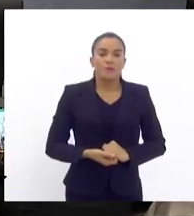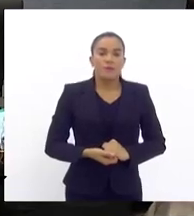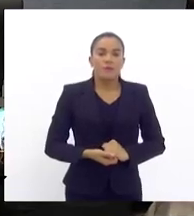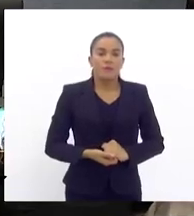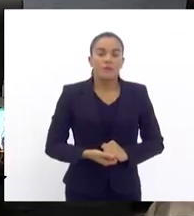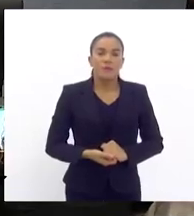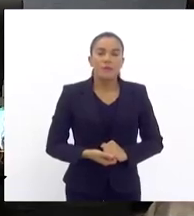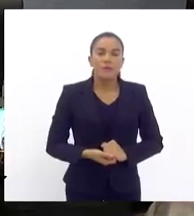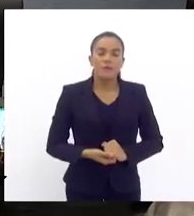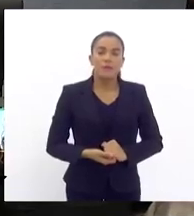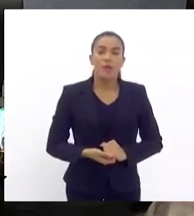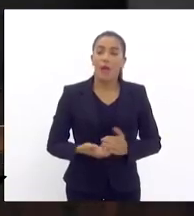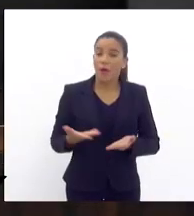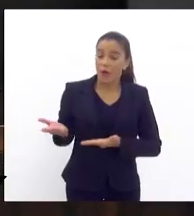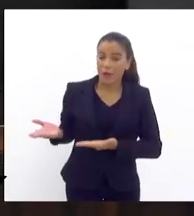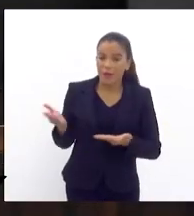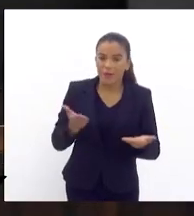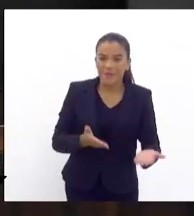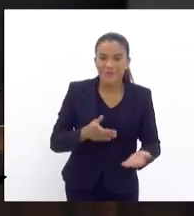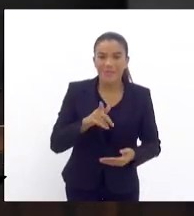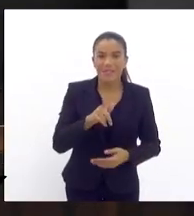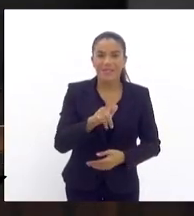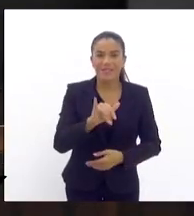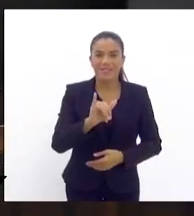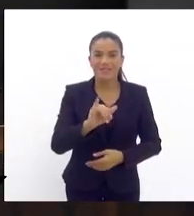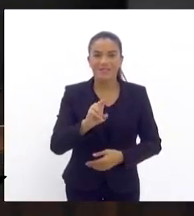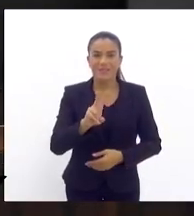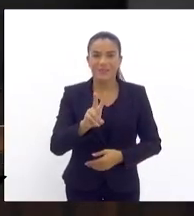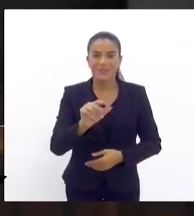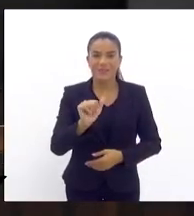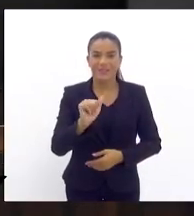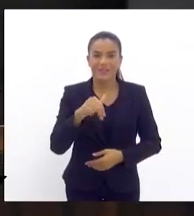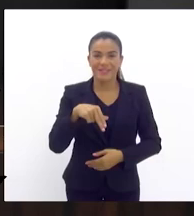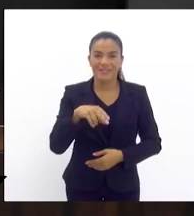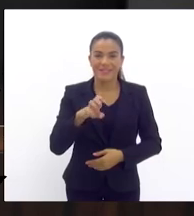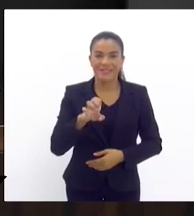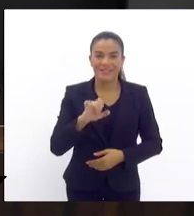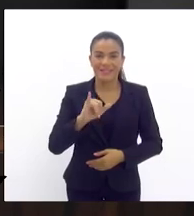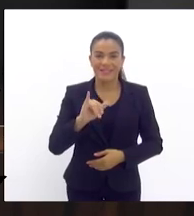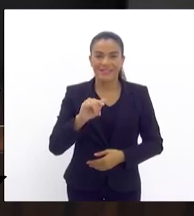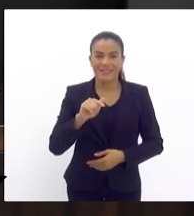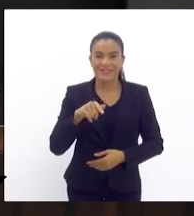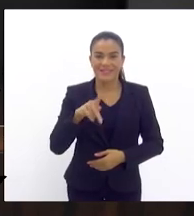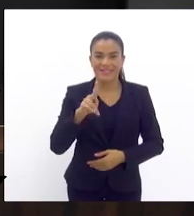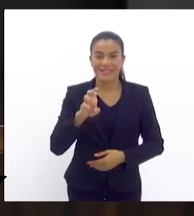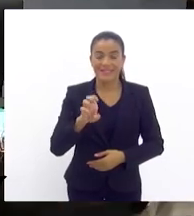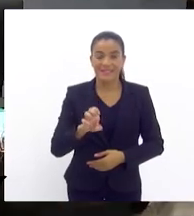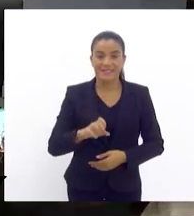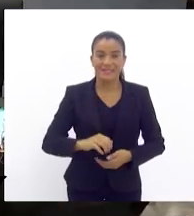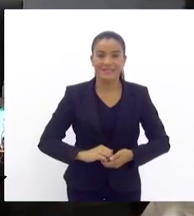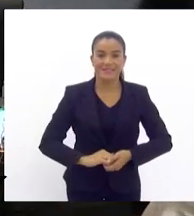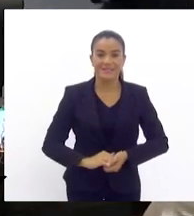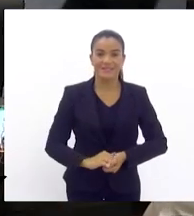Convidar agora Gilvaneik para poder fazer uso da palavra. Por favor.